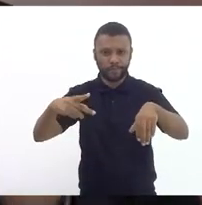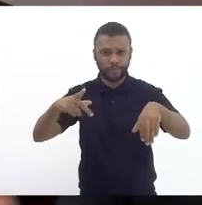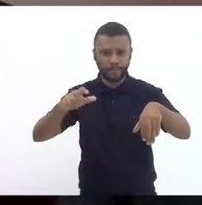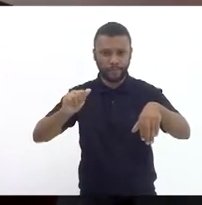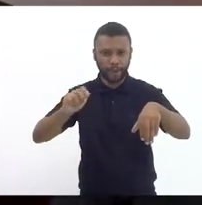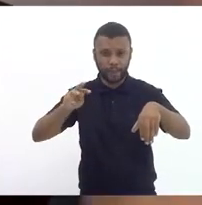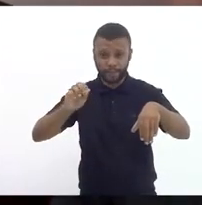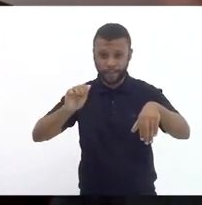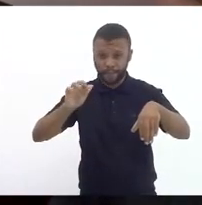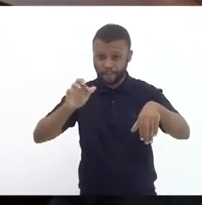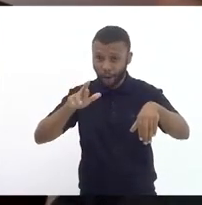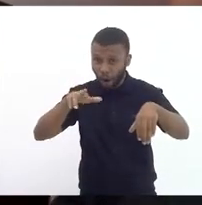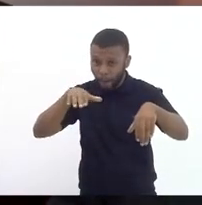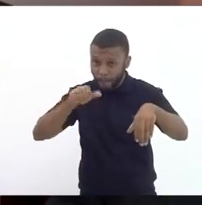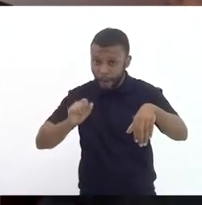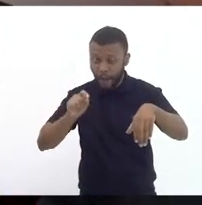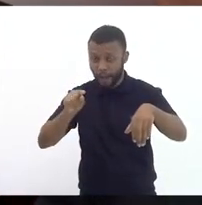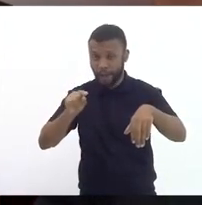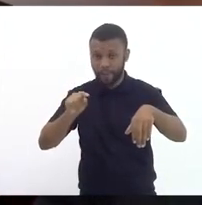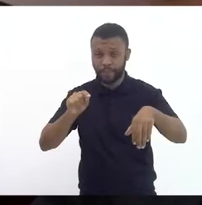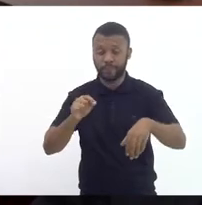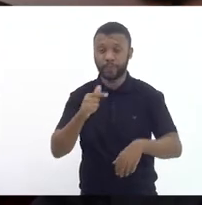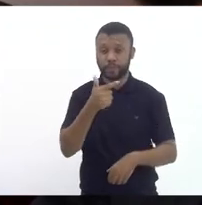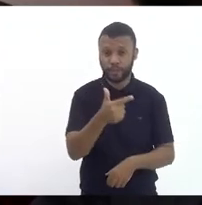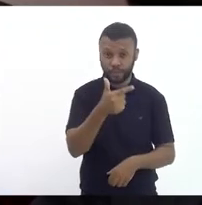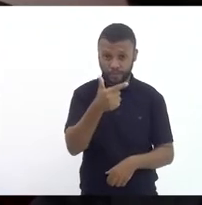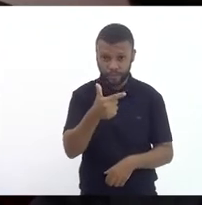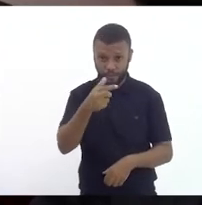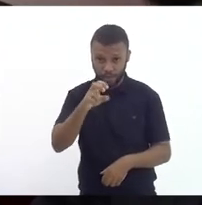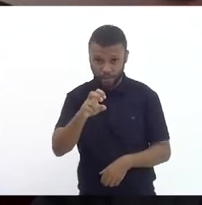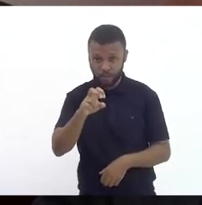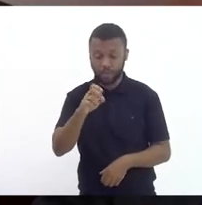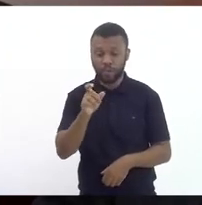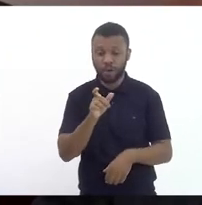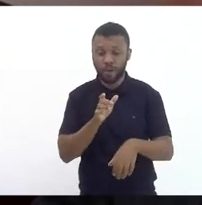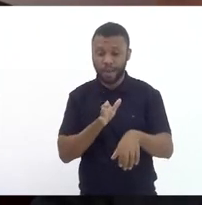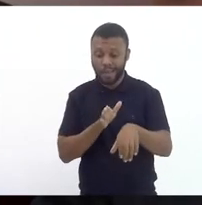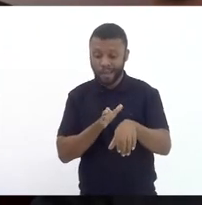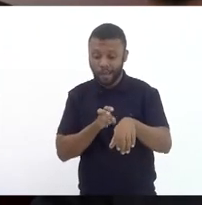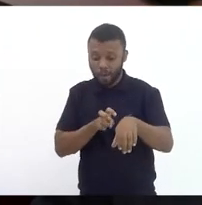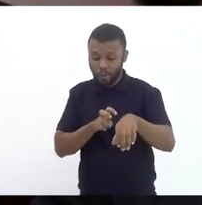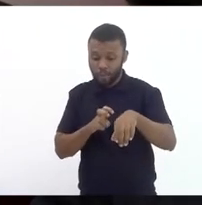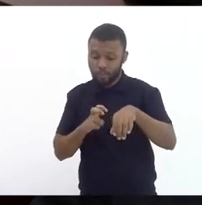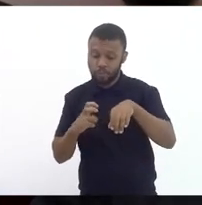125 em curva e 128 em tangente. Ou seja, em reta.